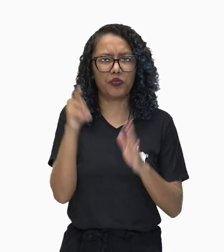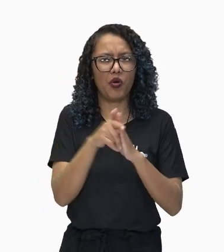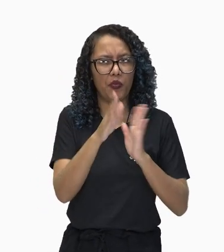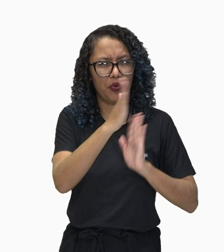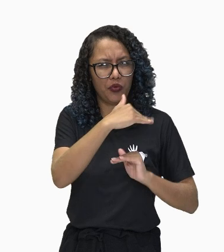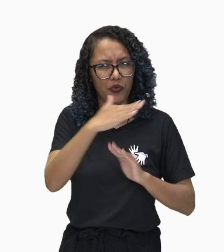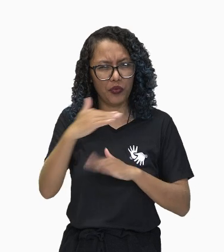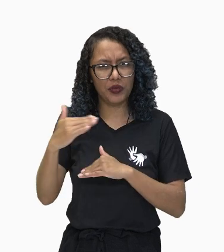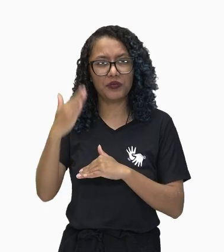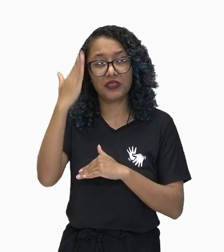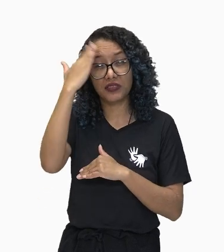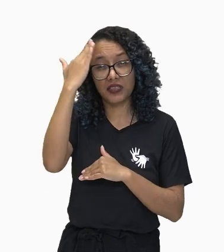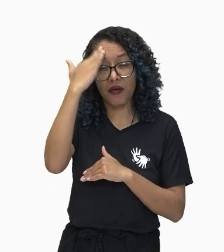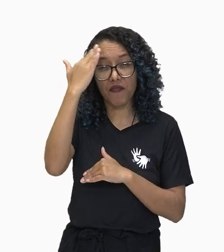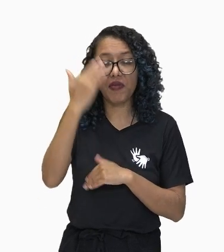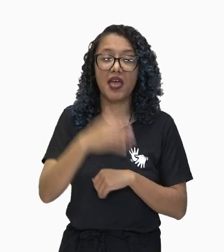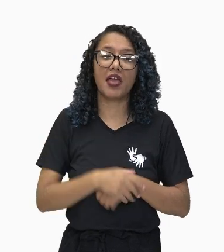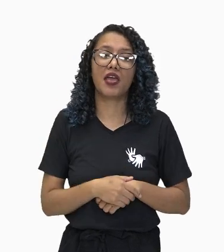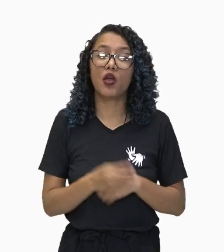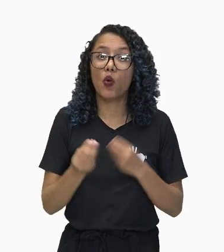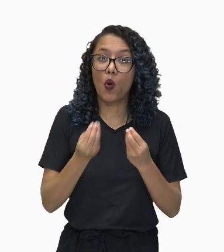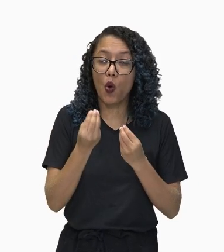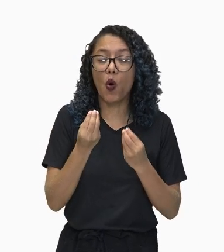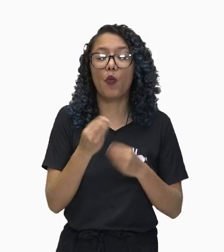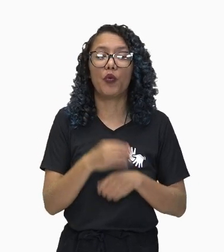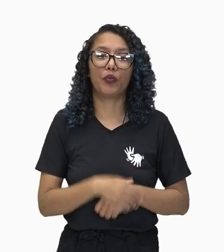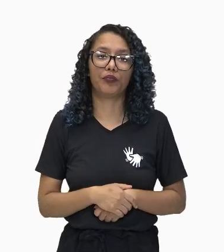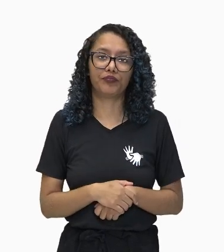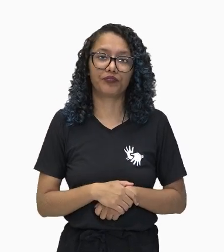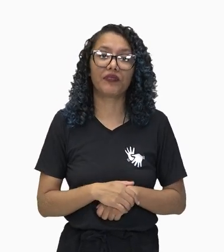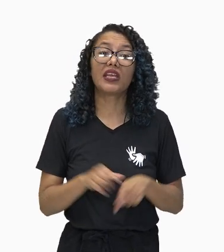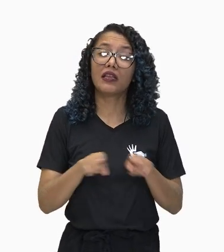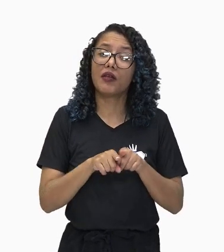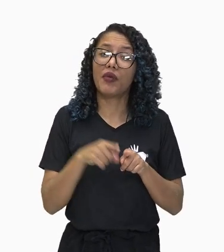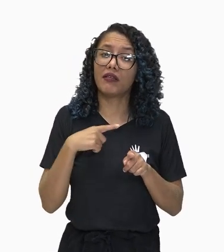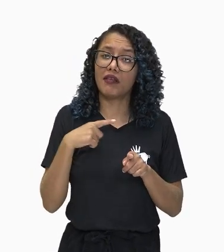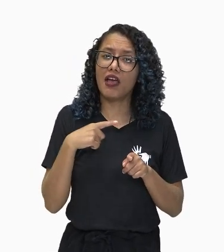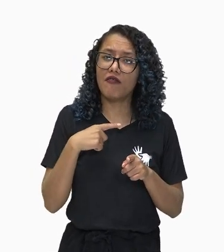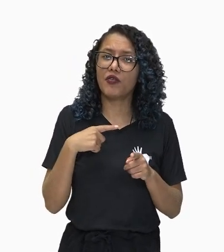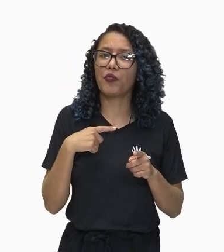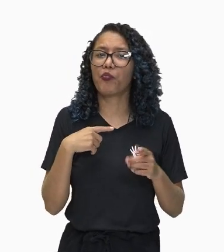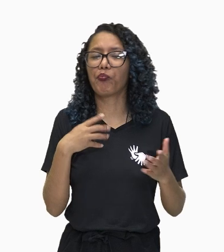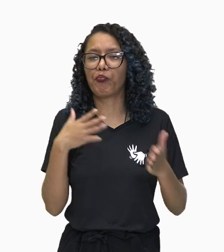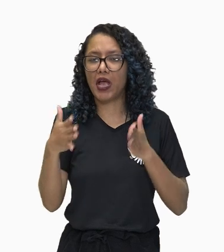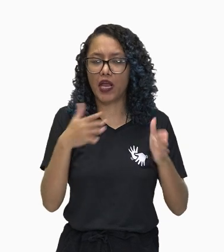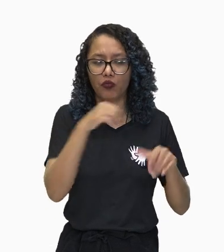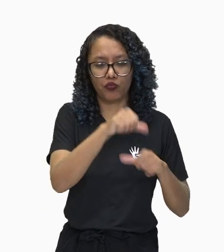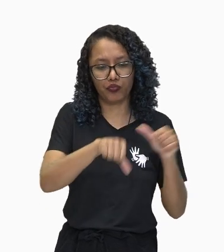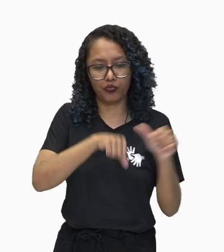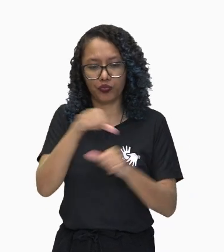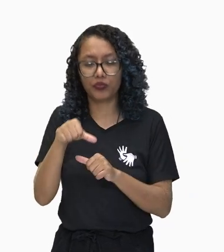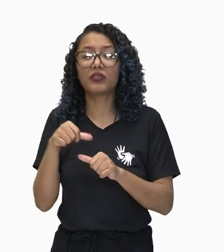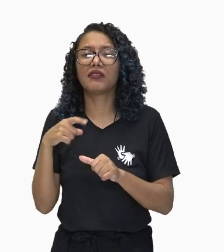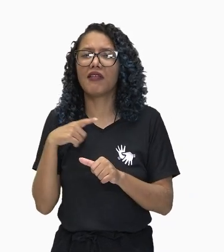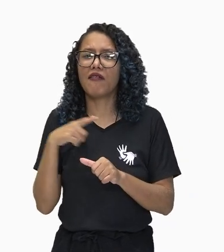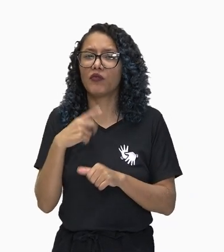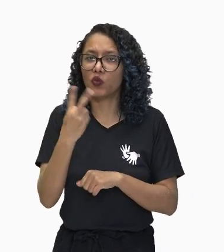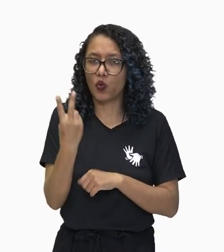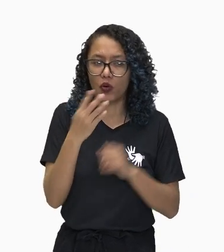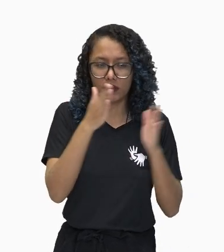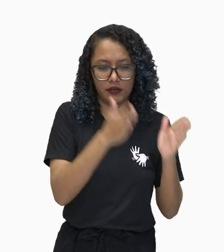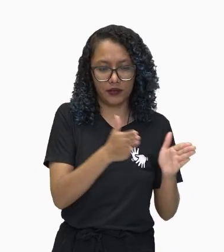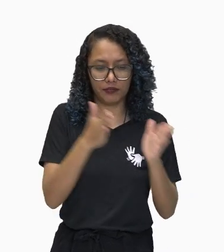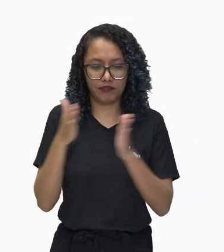cubismo, enquanto movimento artístico, ele também passou por um processo de transformação. Esse movimento ele foi dividido em 2 fases. A gente tem o